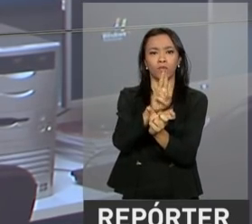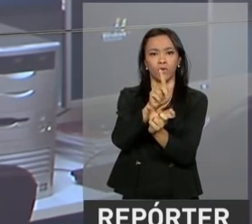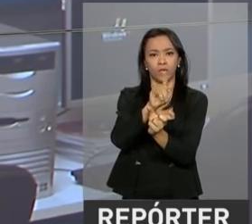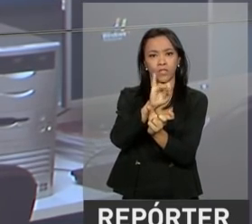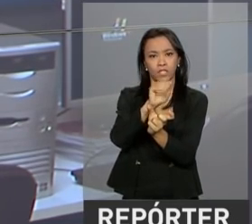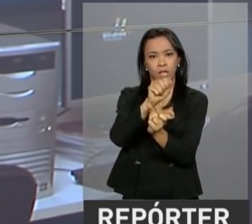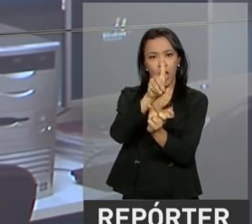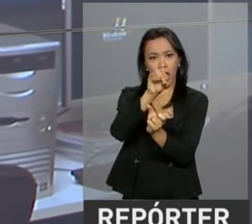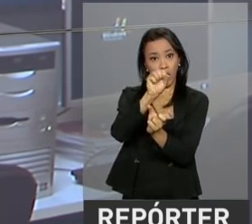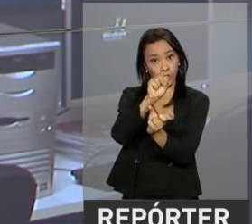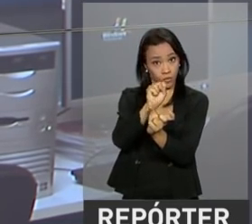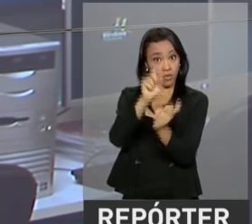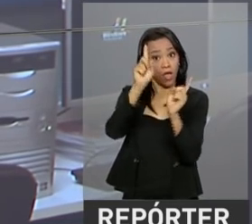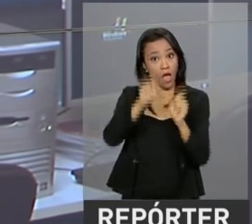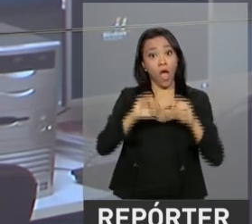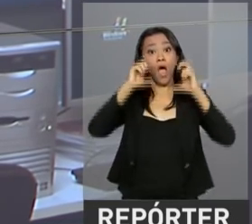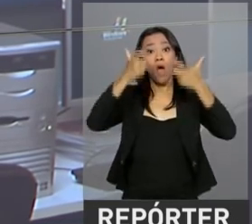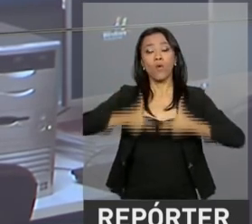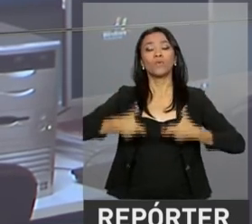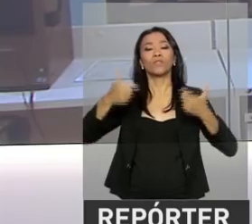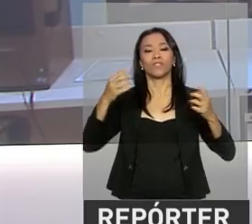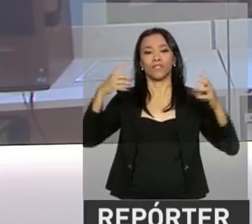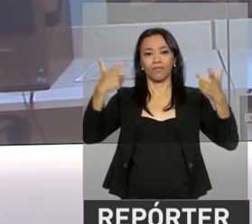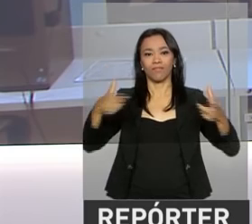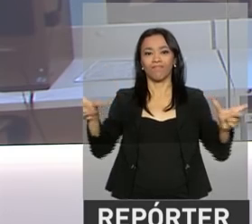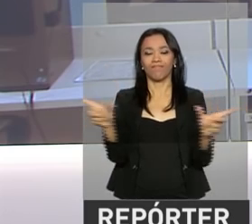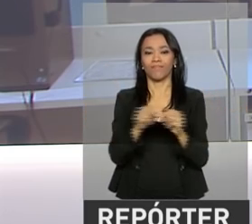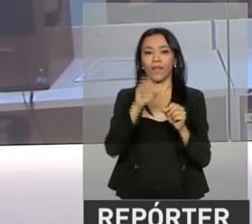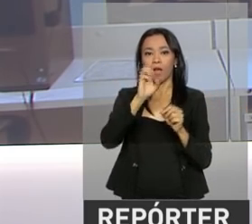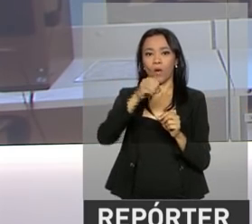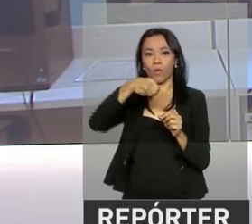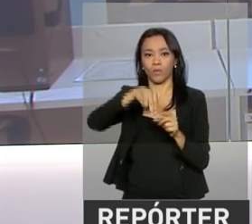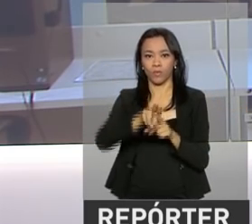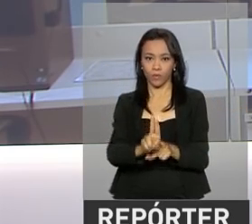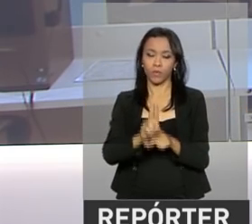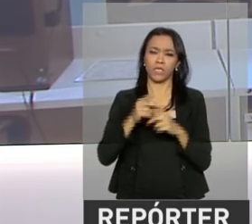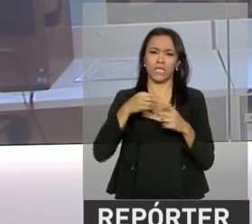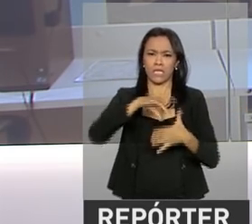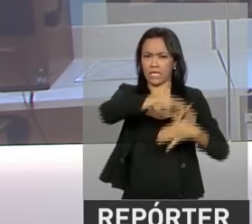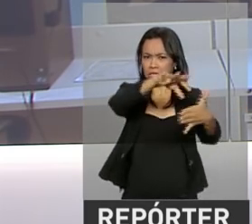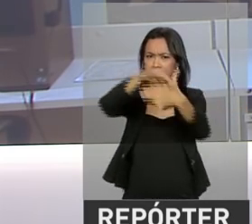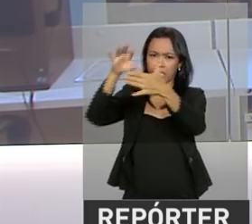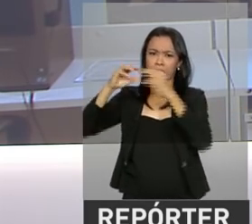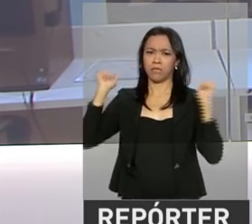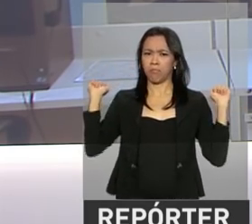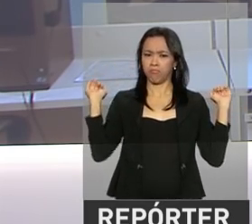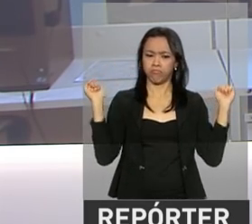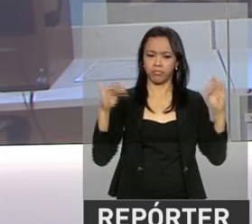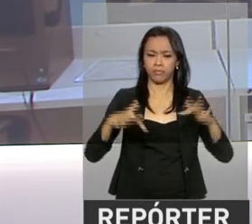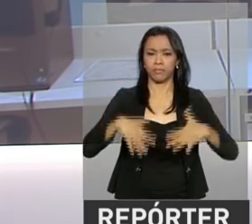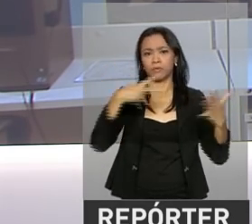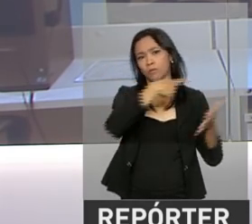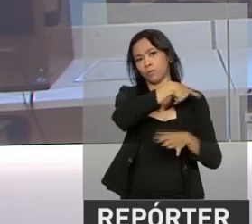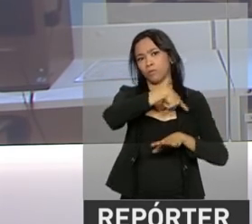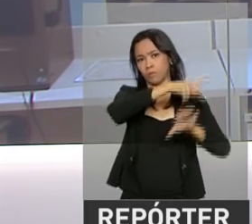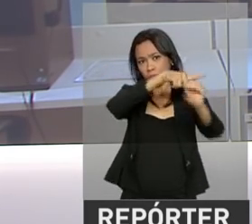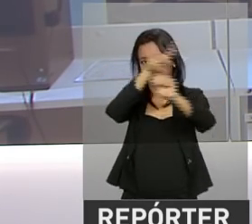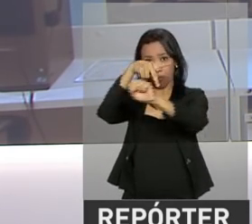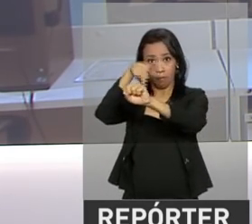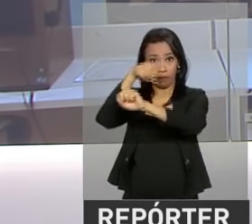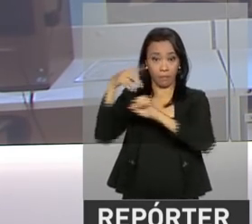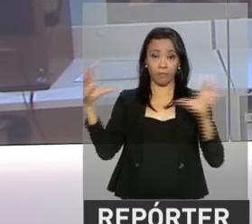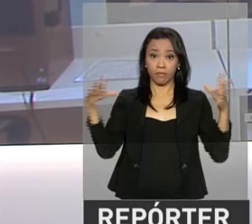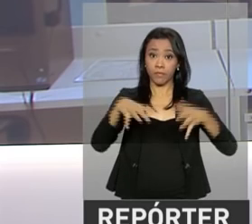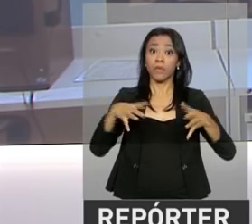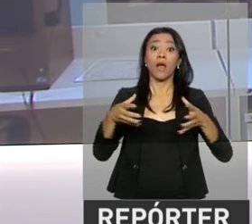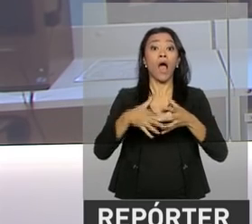O encontro é na sede das Nações Unidas. Líderes do mundo inteiro estão nos Estados Unidos e amanhã eles vão participar da